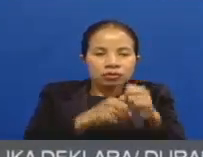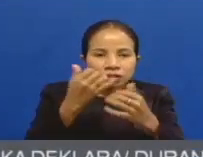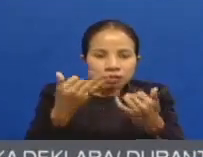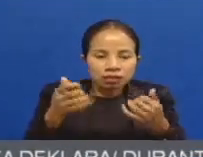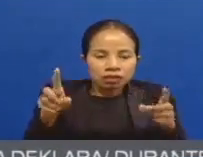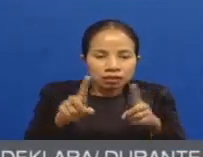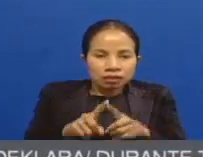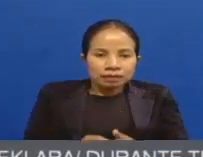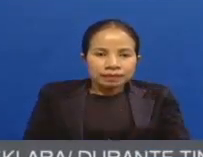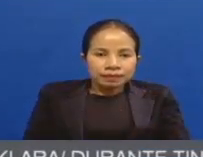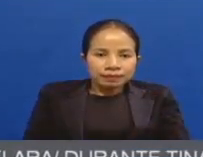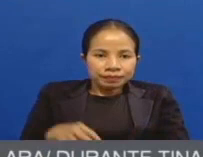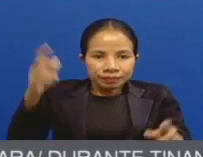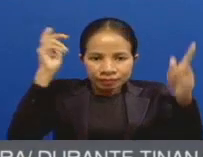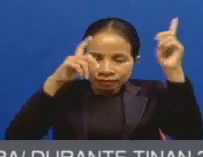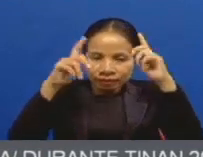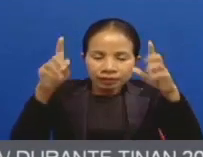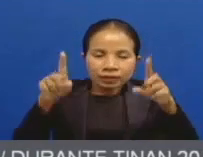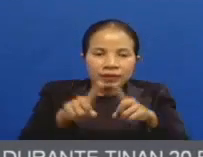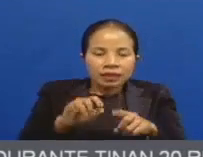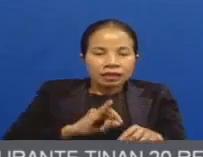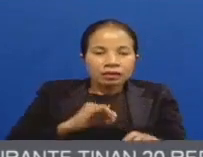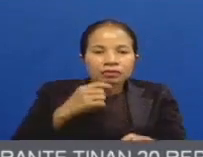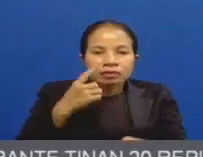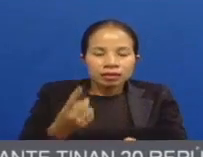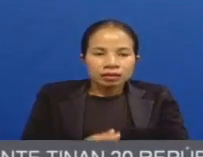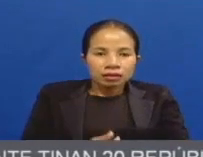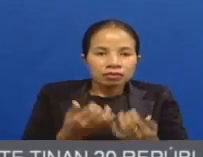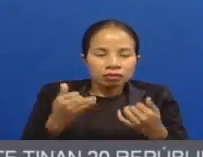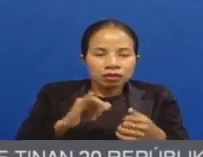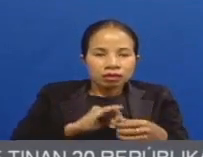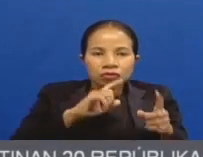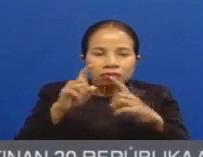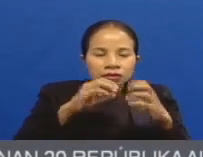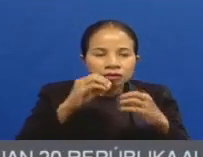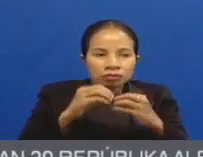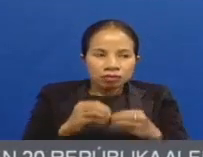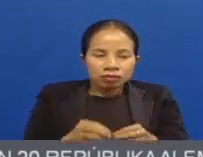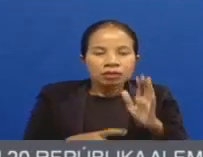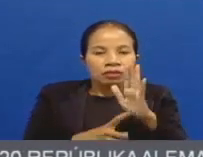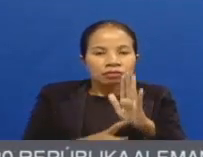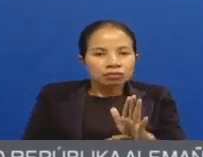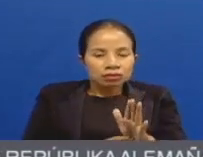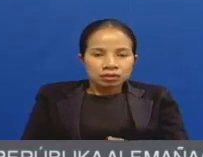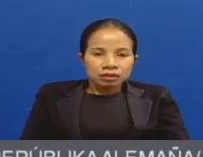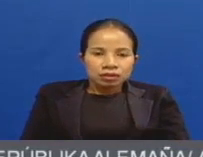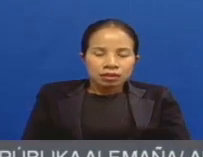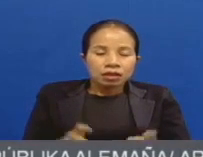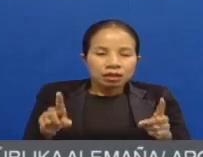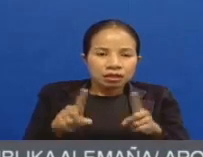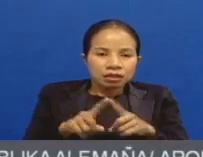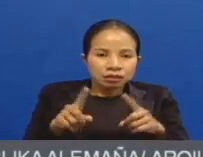o caso. Anesso mina hotete kata ida o hine hokuli ko na baia denuncia de case sira agora liga